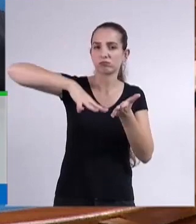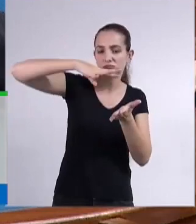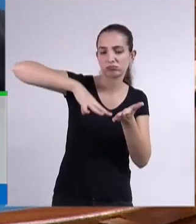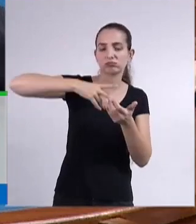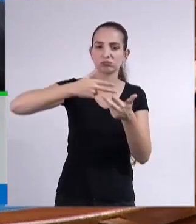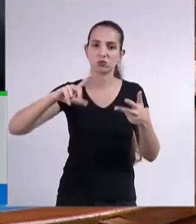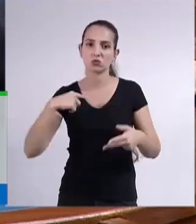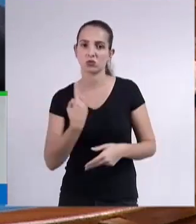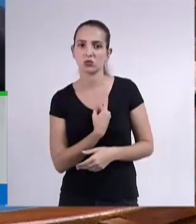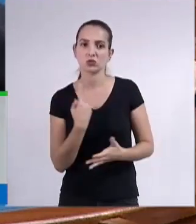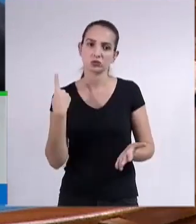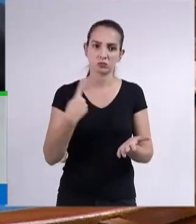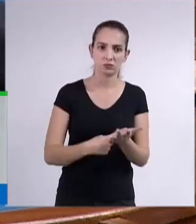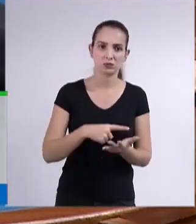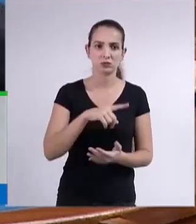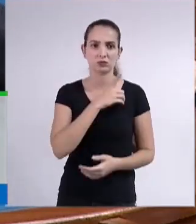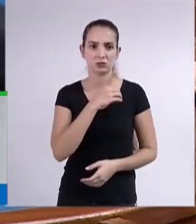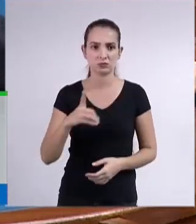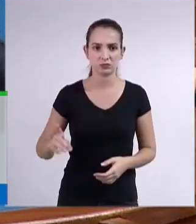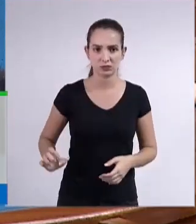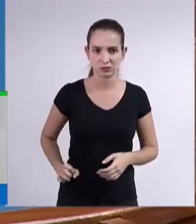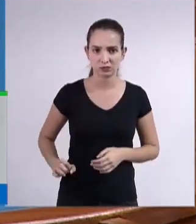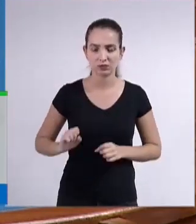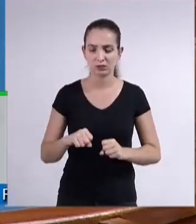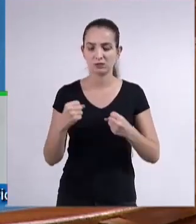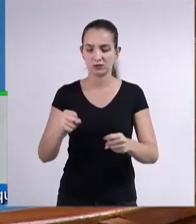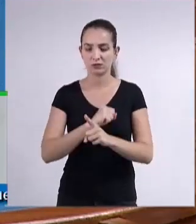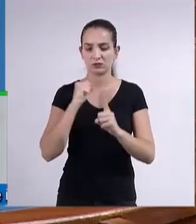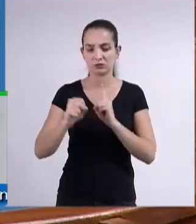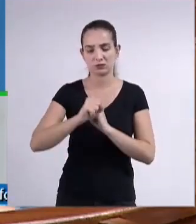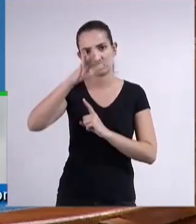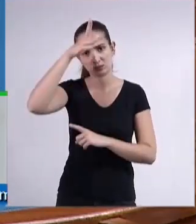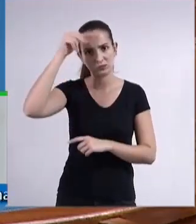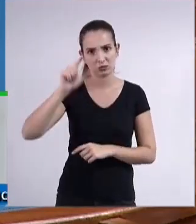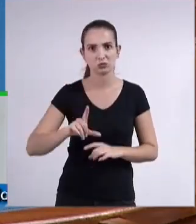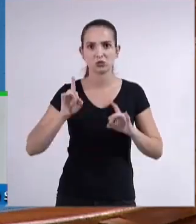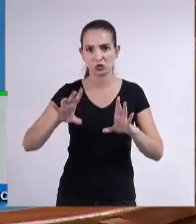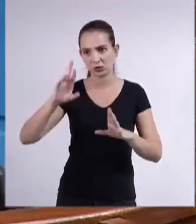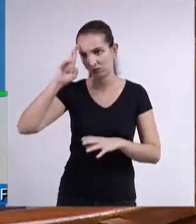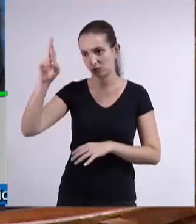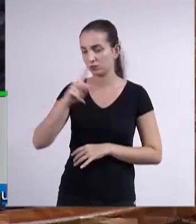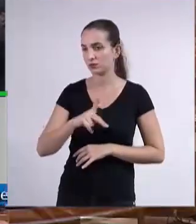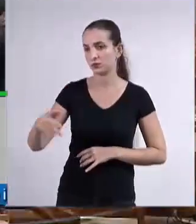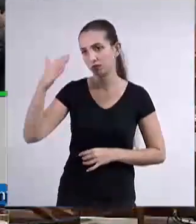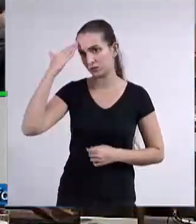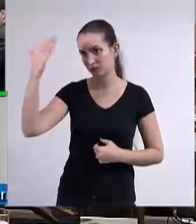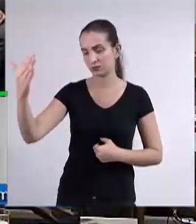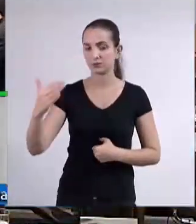papel de parlamentares estaduais em defesa da sociedade sul-mato-grossense. Era isso, muito obrigado.